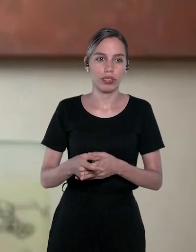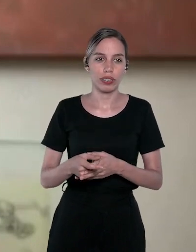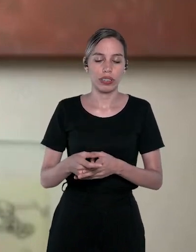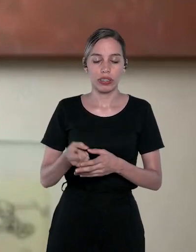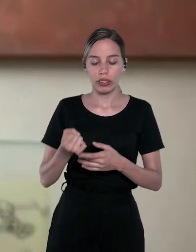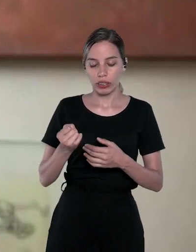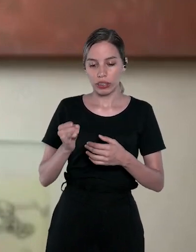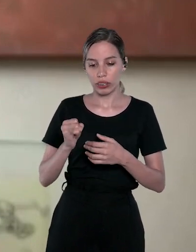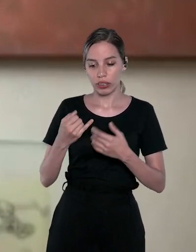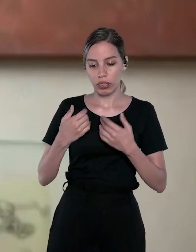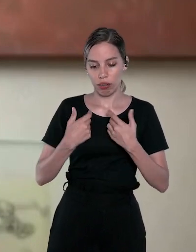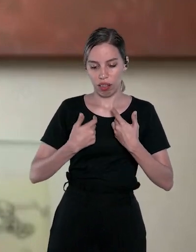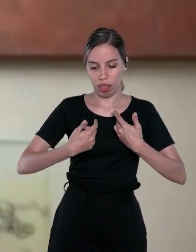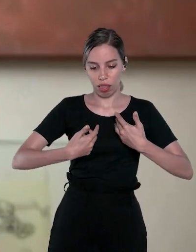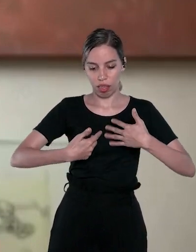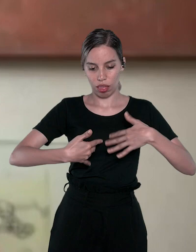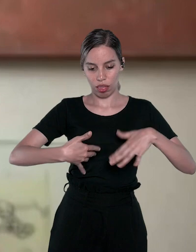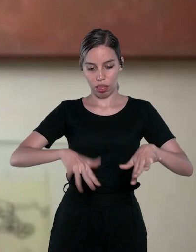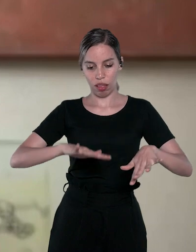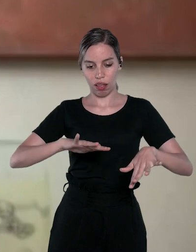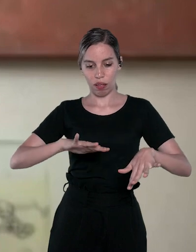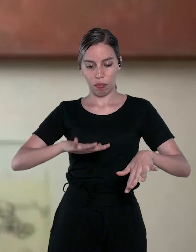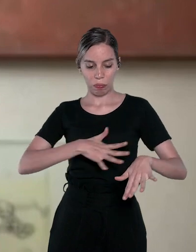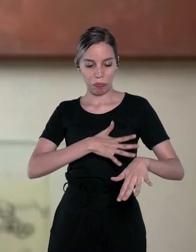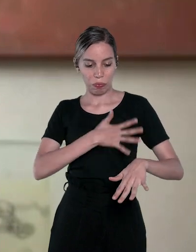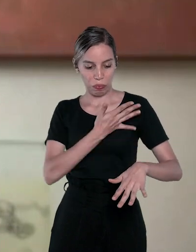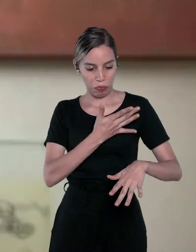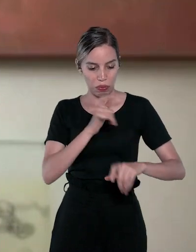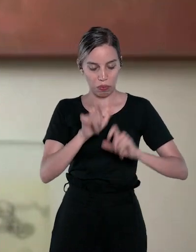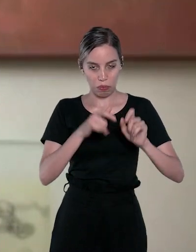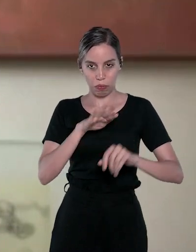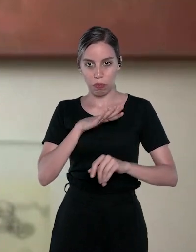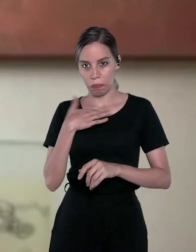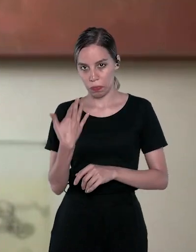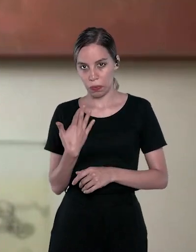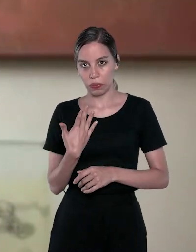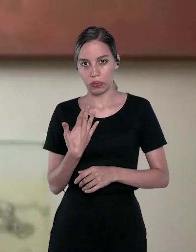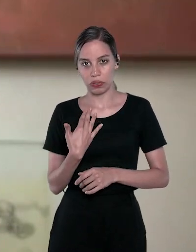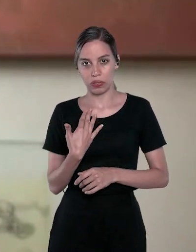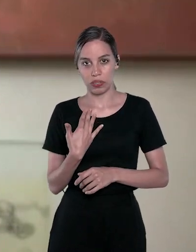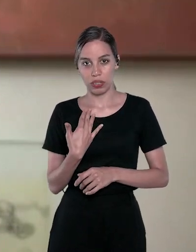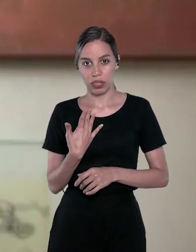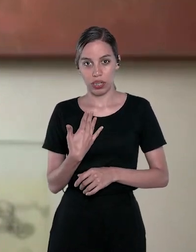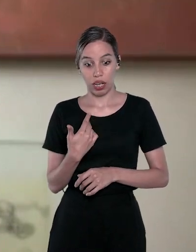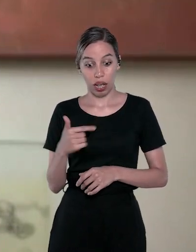mim o nojo dos mortos. É um poema lindíssimo.